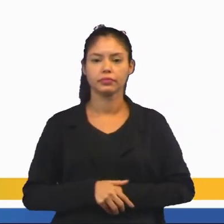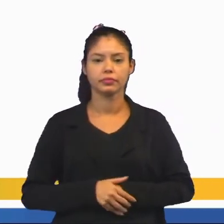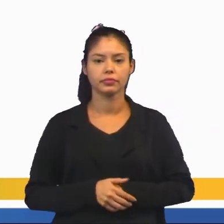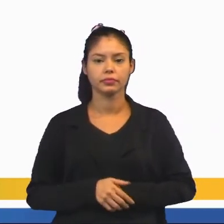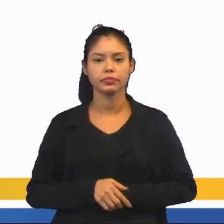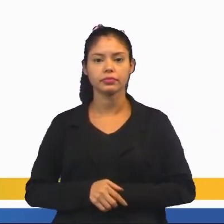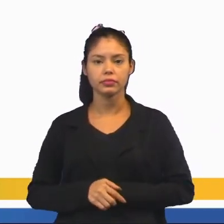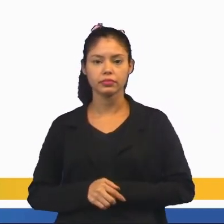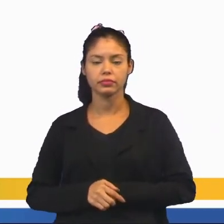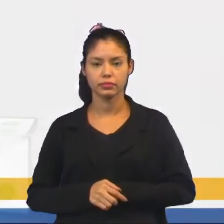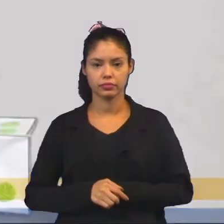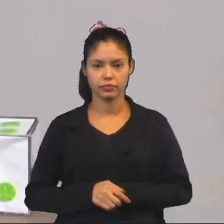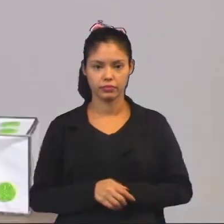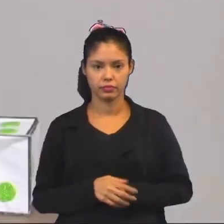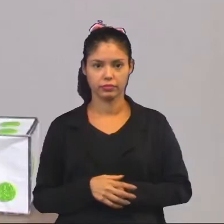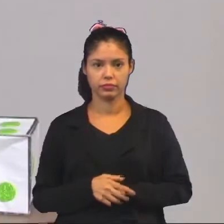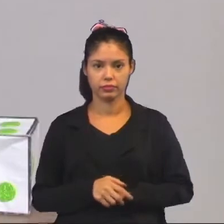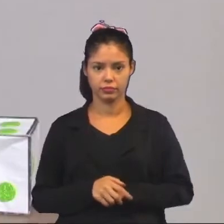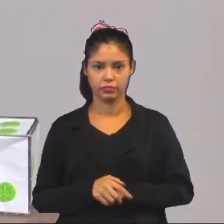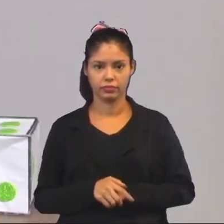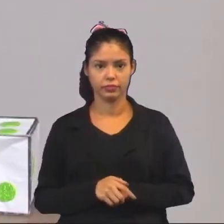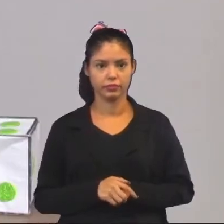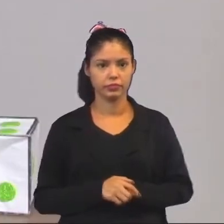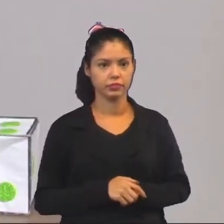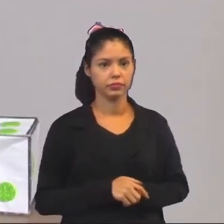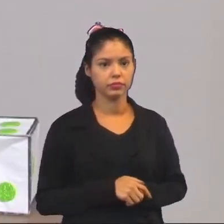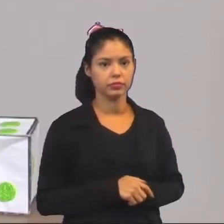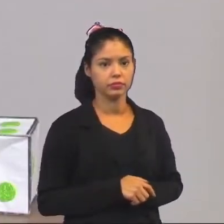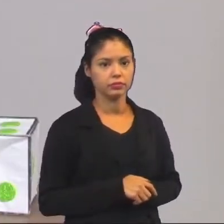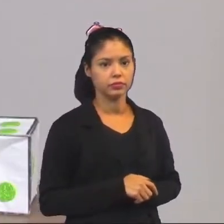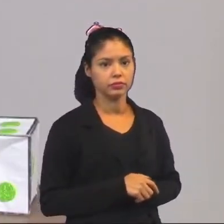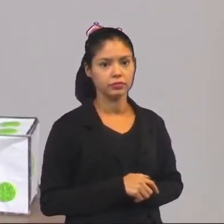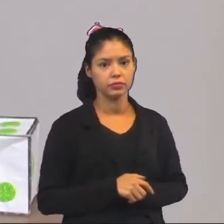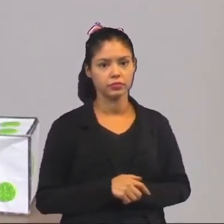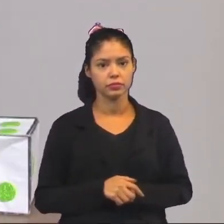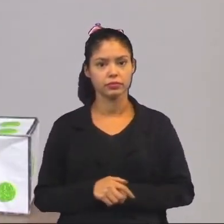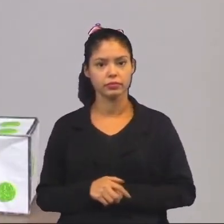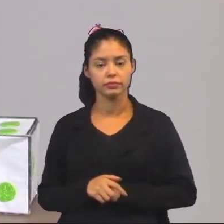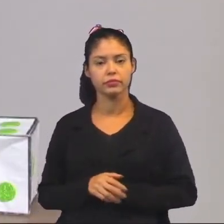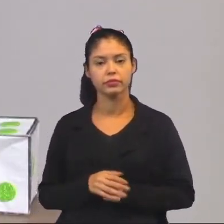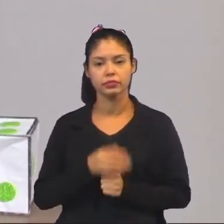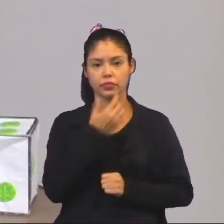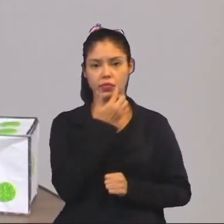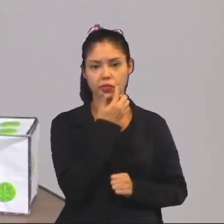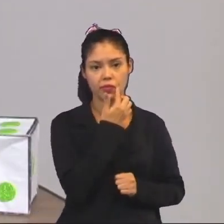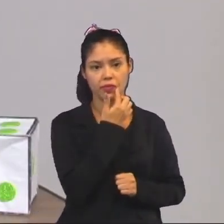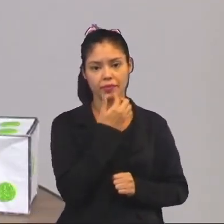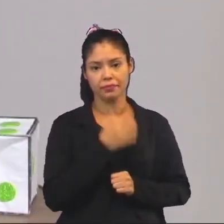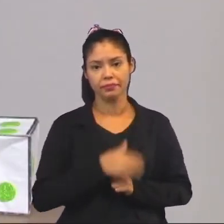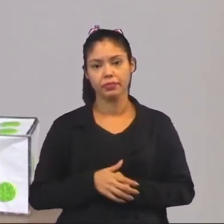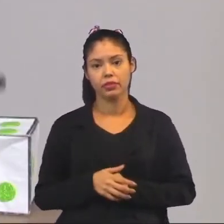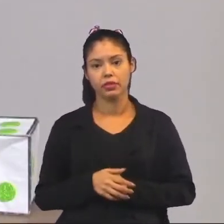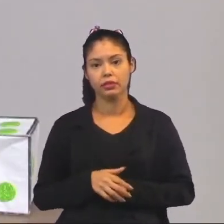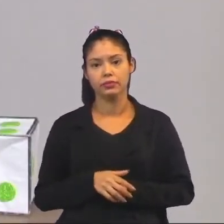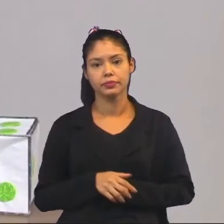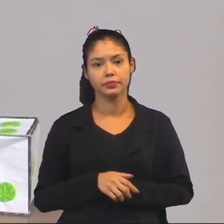aqui comigo. Agora eu vou registrar aqui, porque ali ficou meio confuso, né? Veja bem